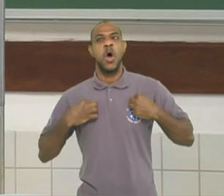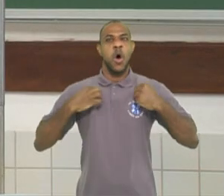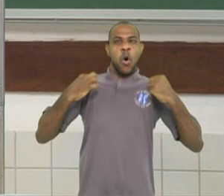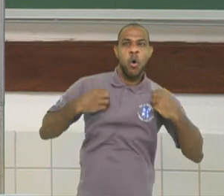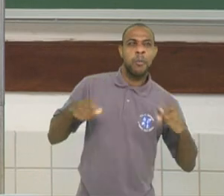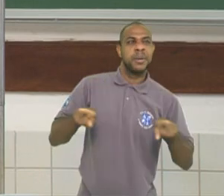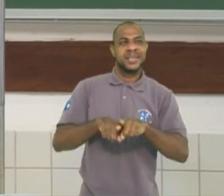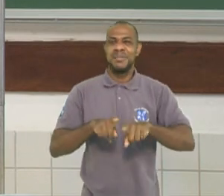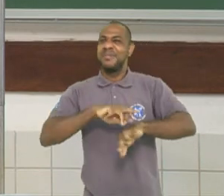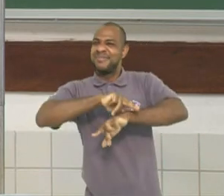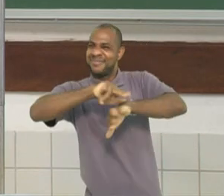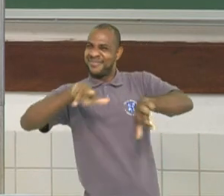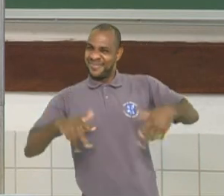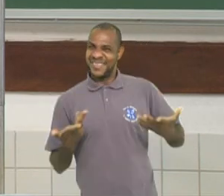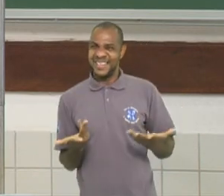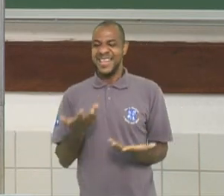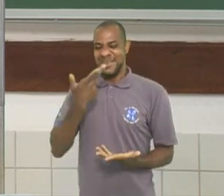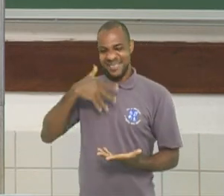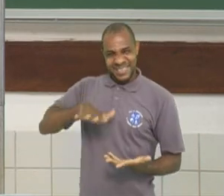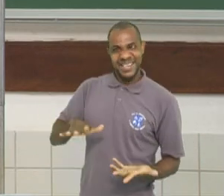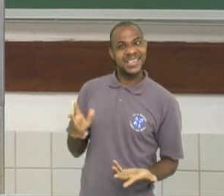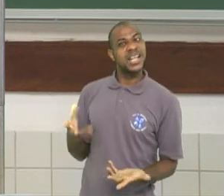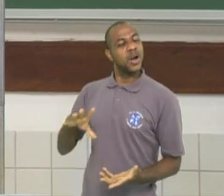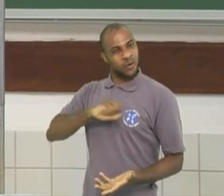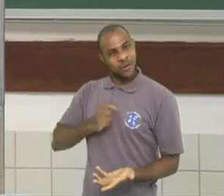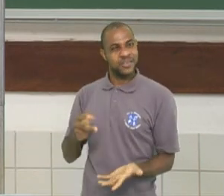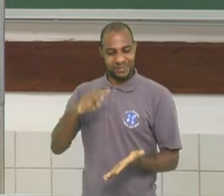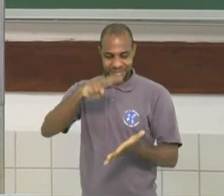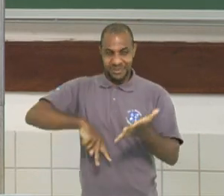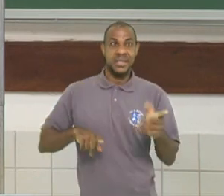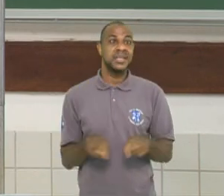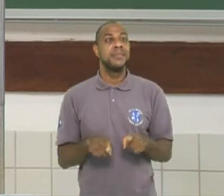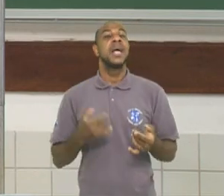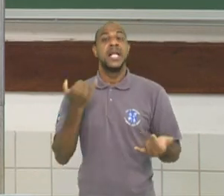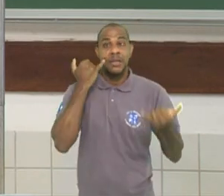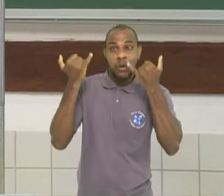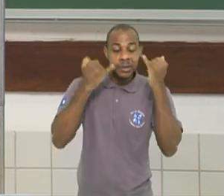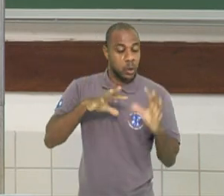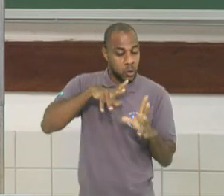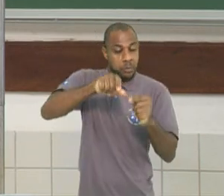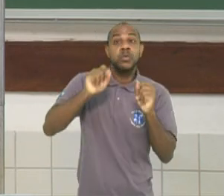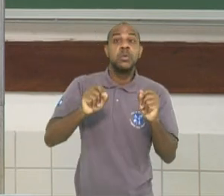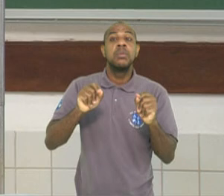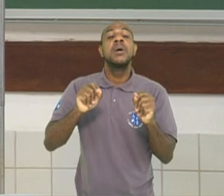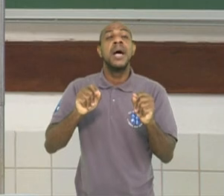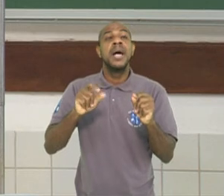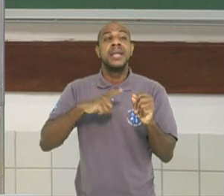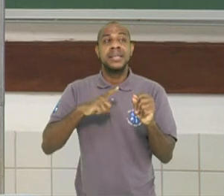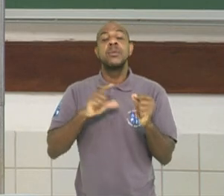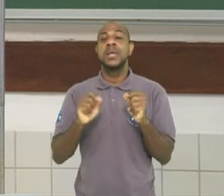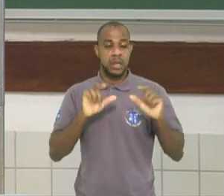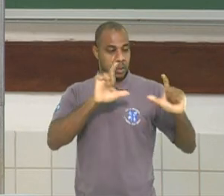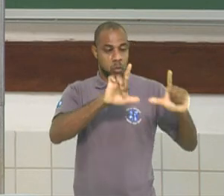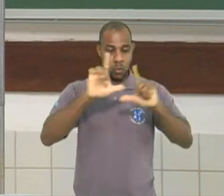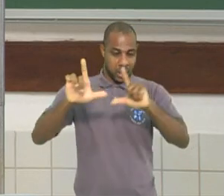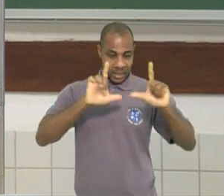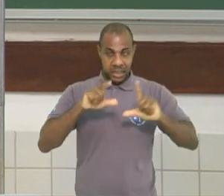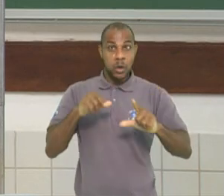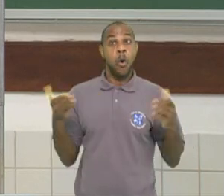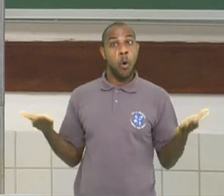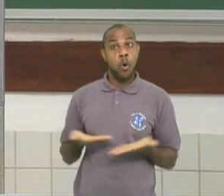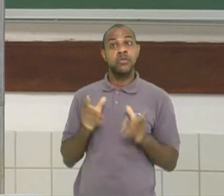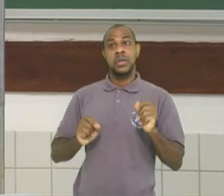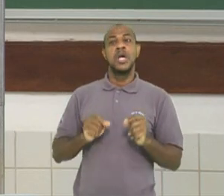então gente essas últimas informações que a gente falou sobre no mundo né É realmente essa questão de que o quadrinho